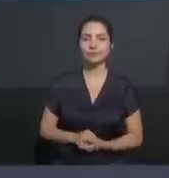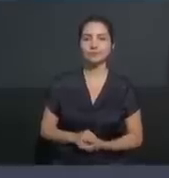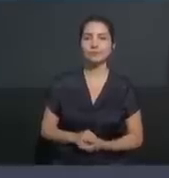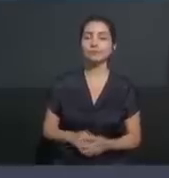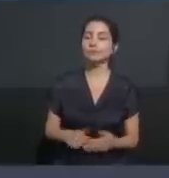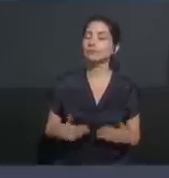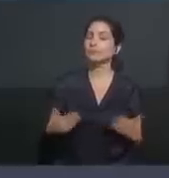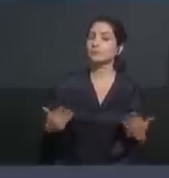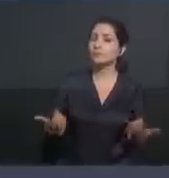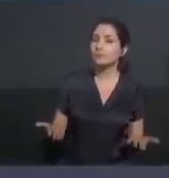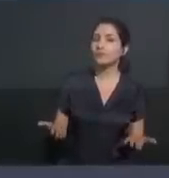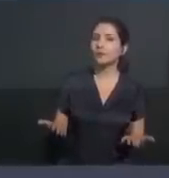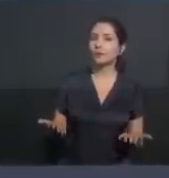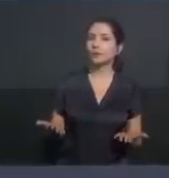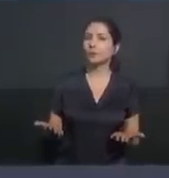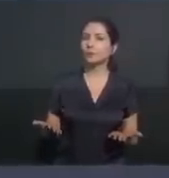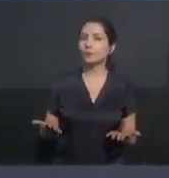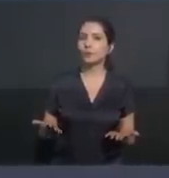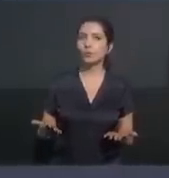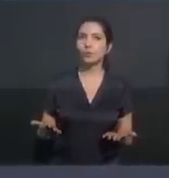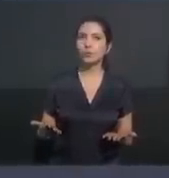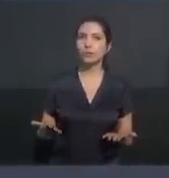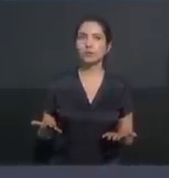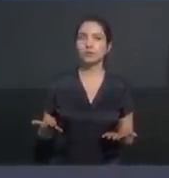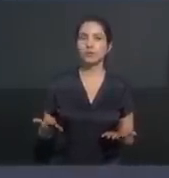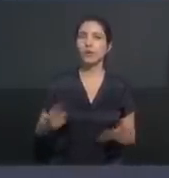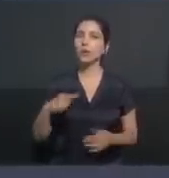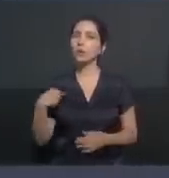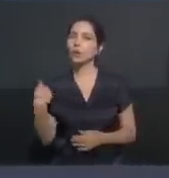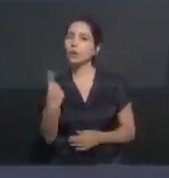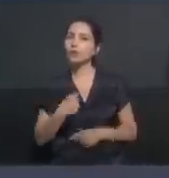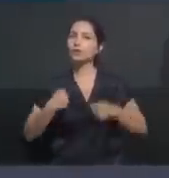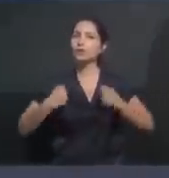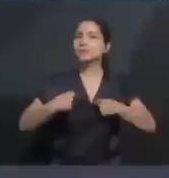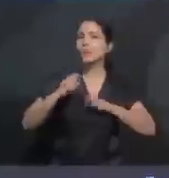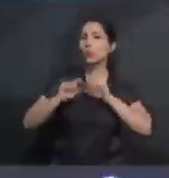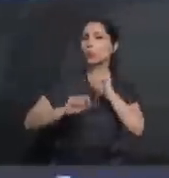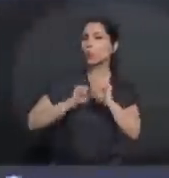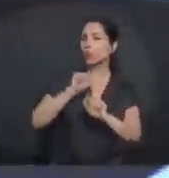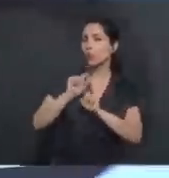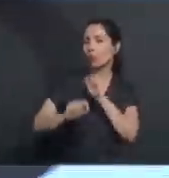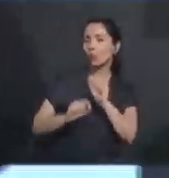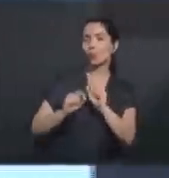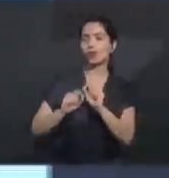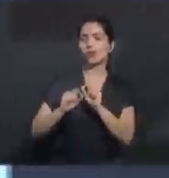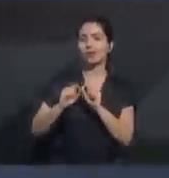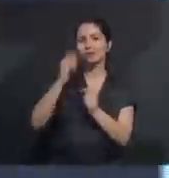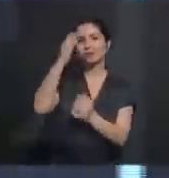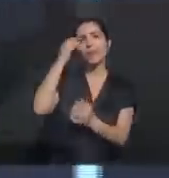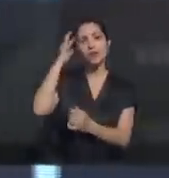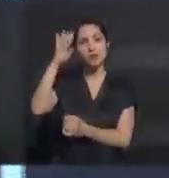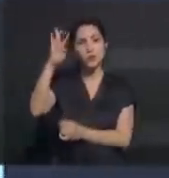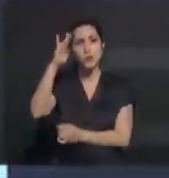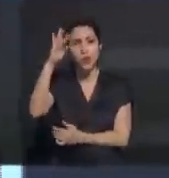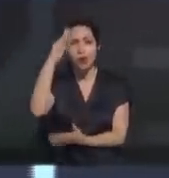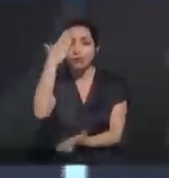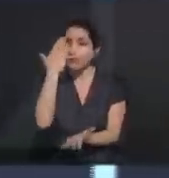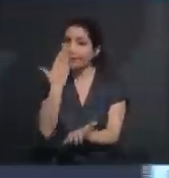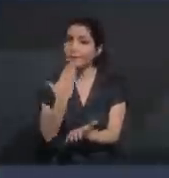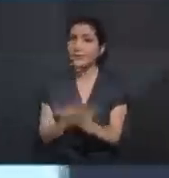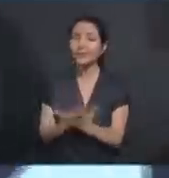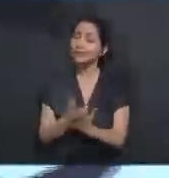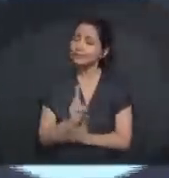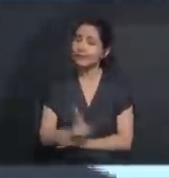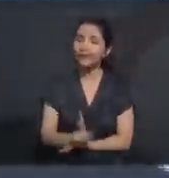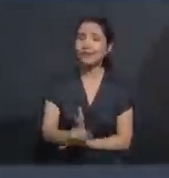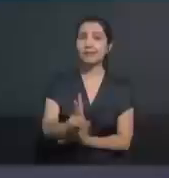Então, o que que a gente precisa? Primeiro, continua acreditando no seu sonho. Quando você